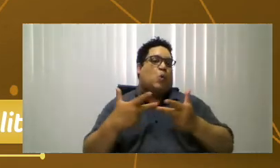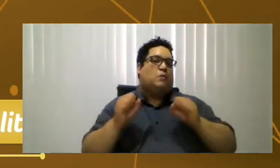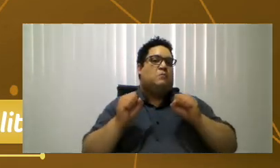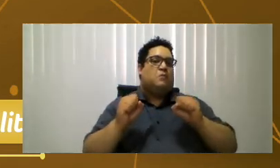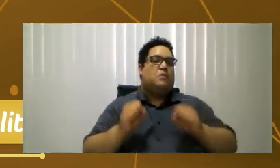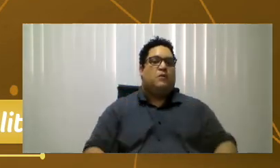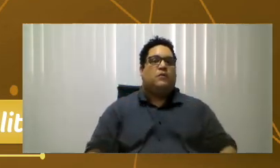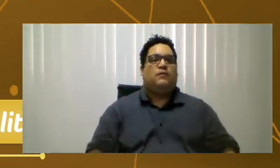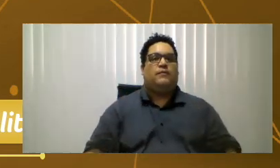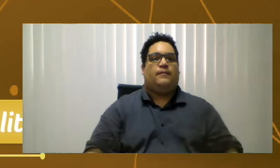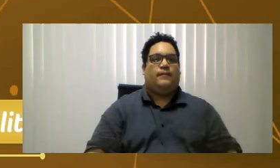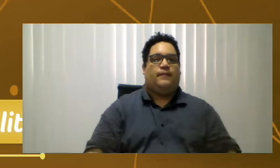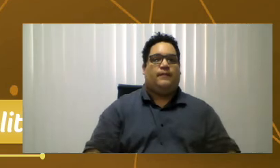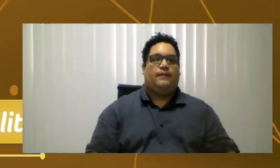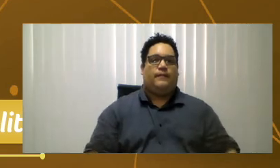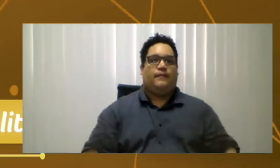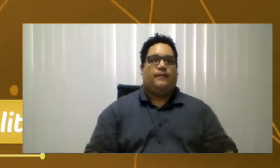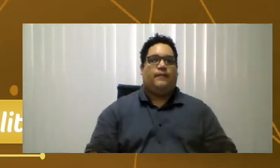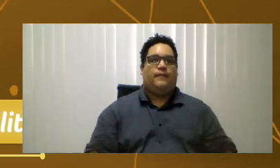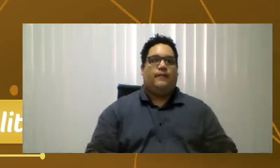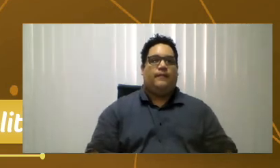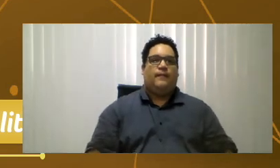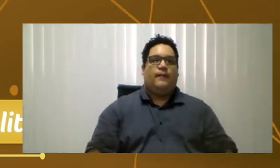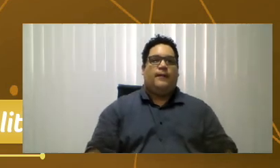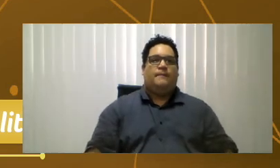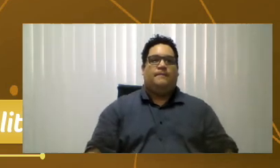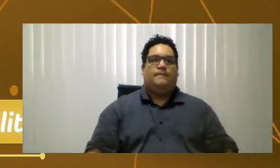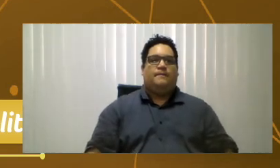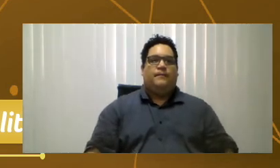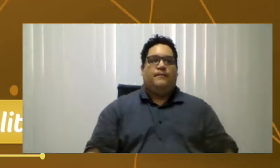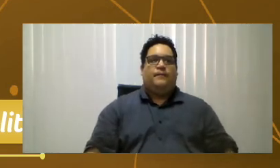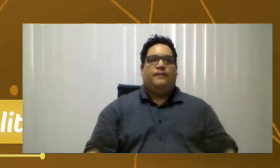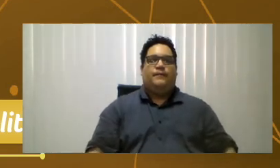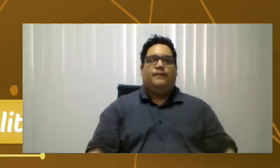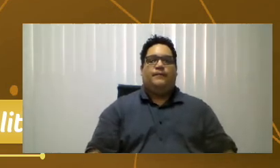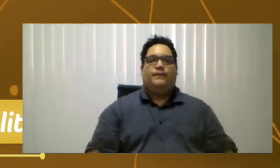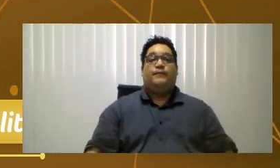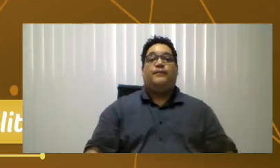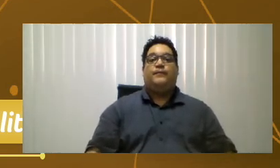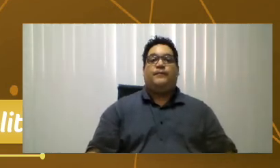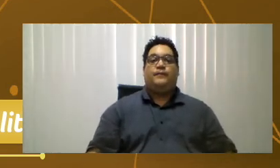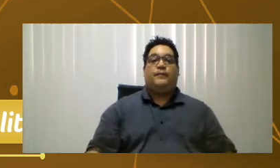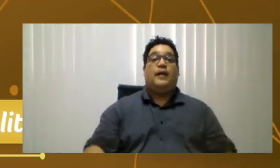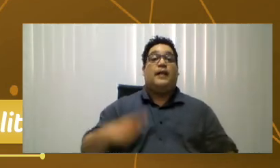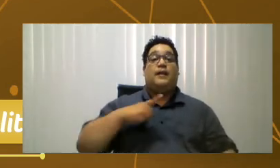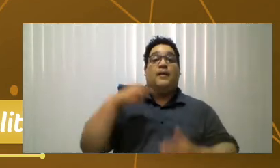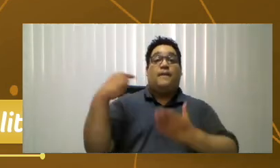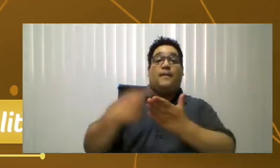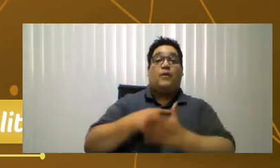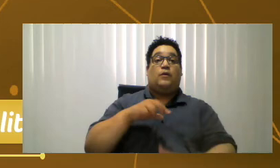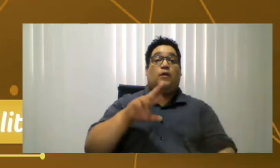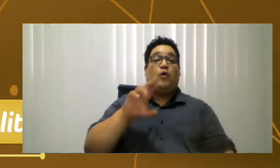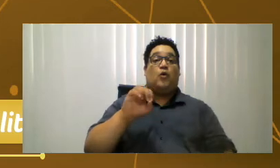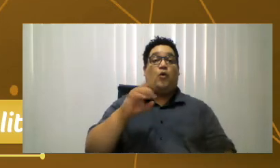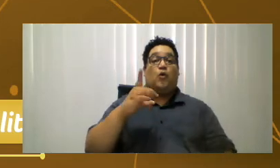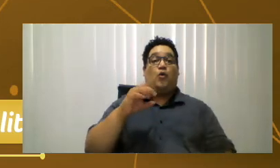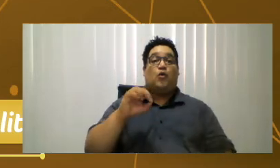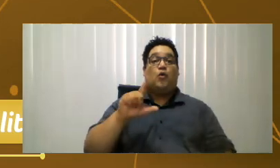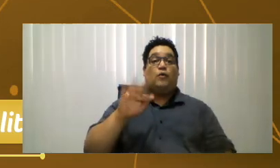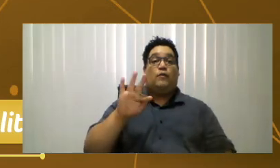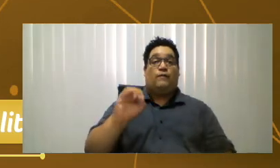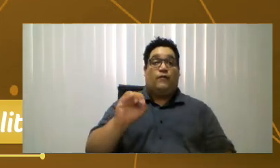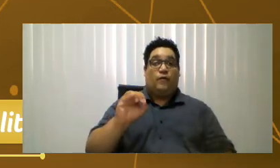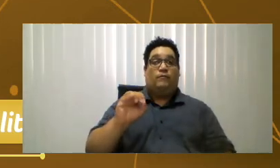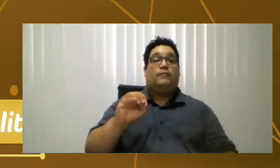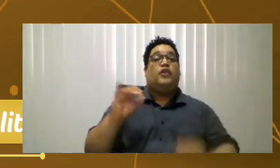Perfeito, Silas. Aí tem aqui um registro de Rodolfo Cavalcante, chessiano